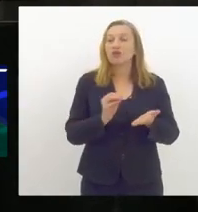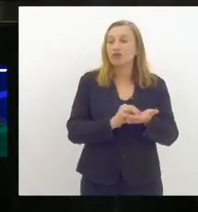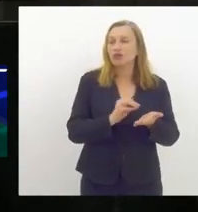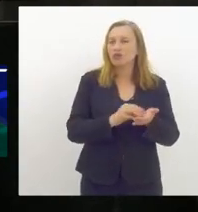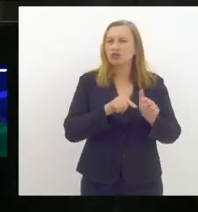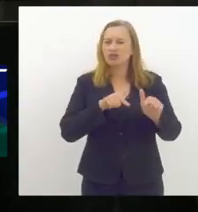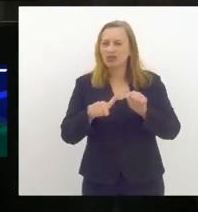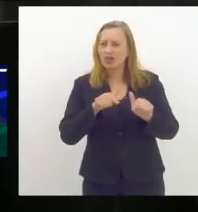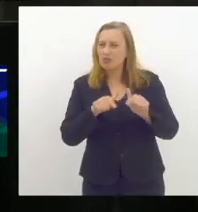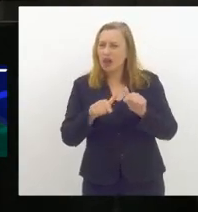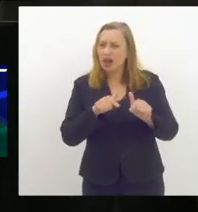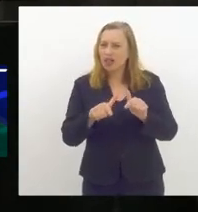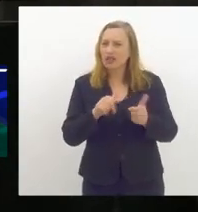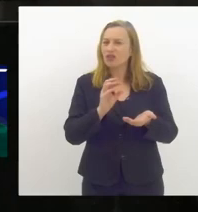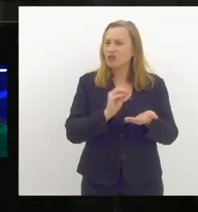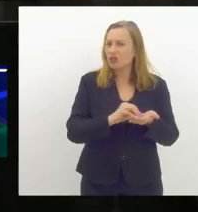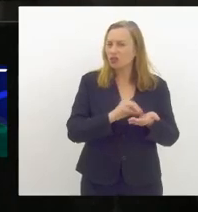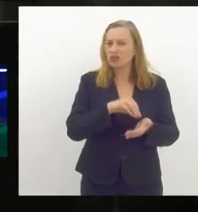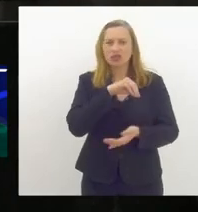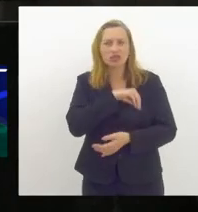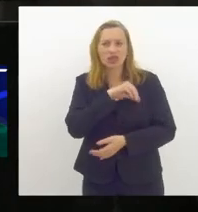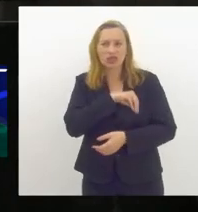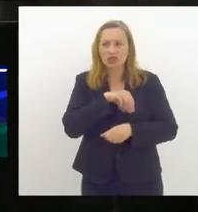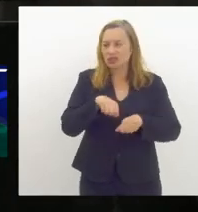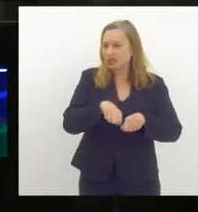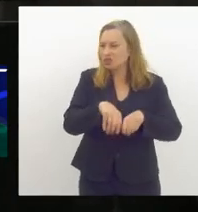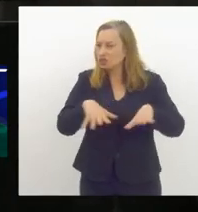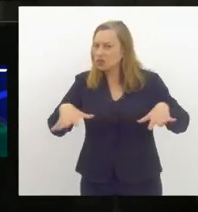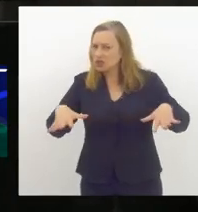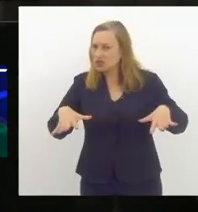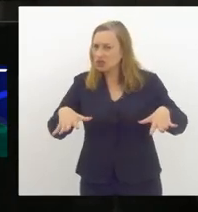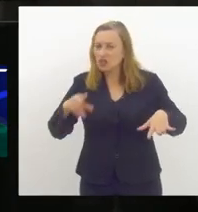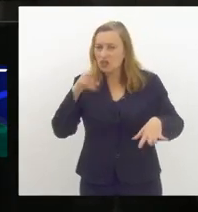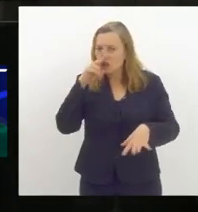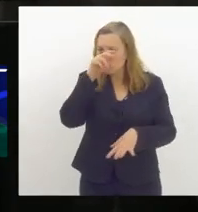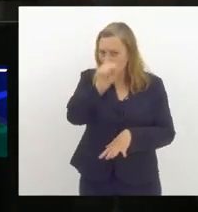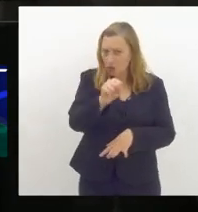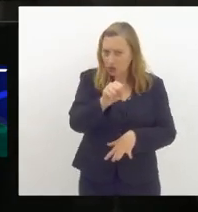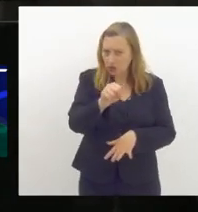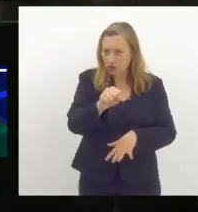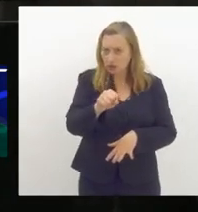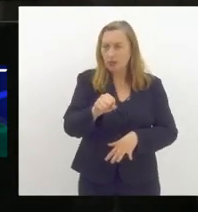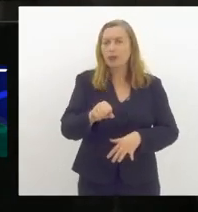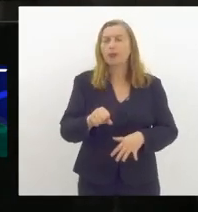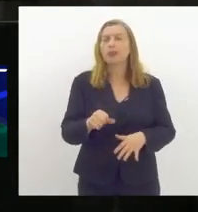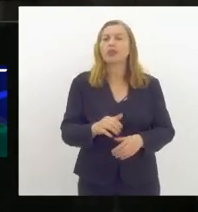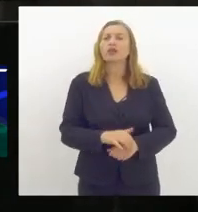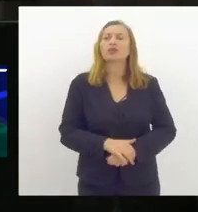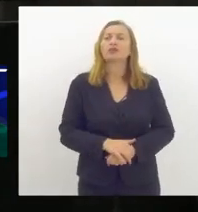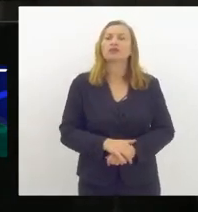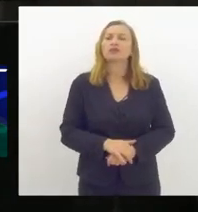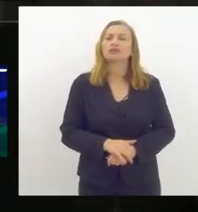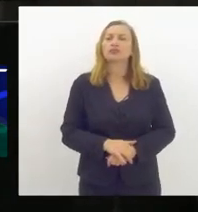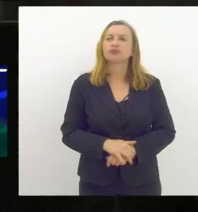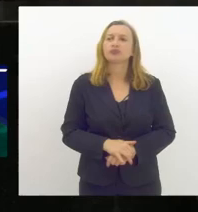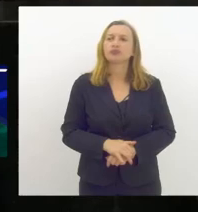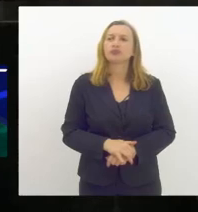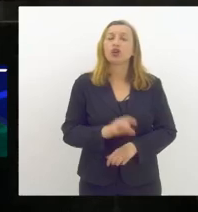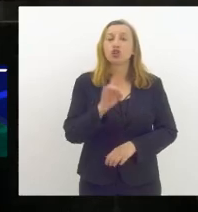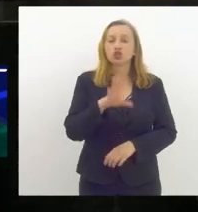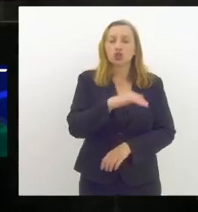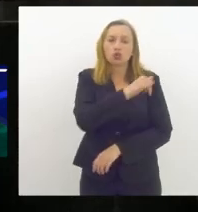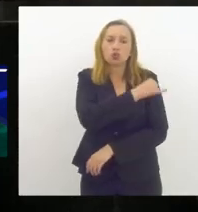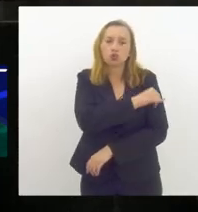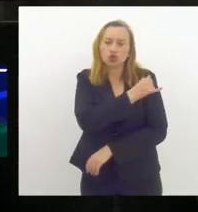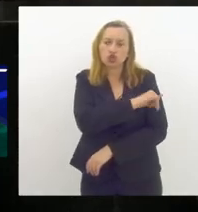a falta de renda se expandir se fortemente levando só no